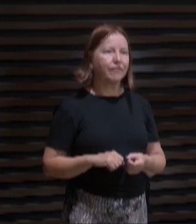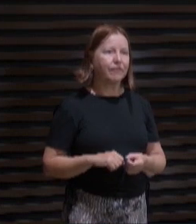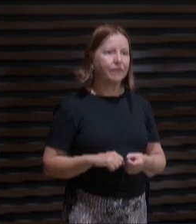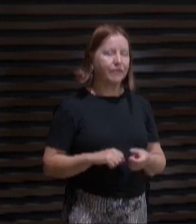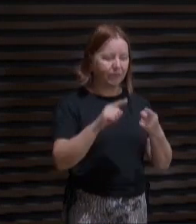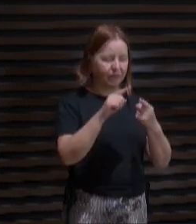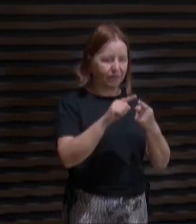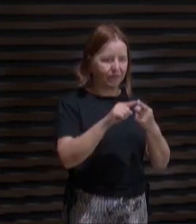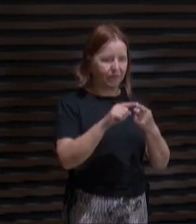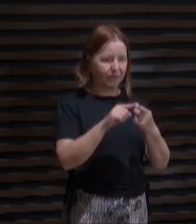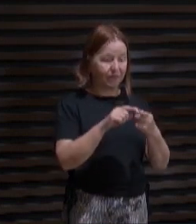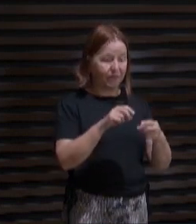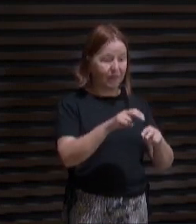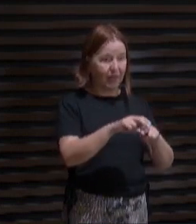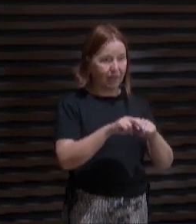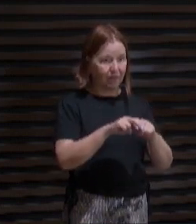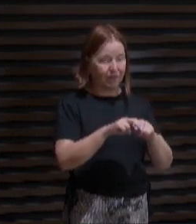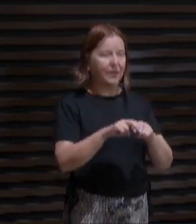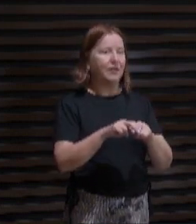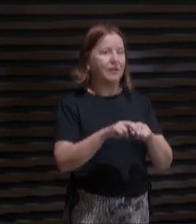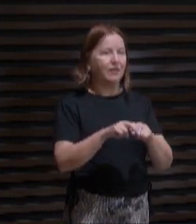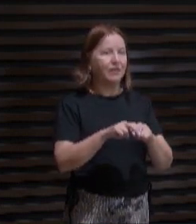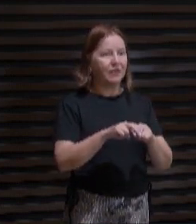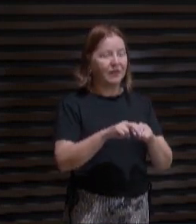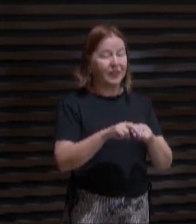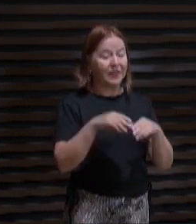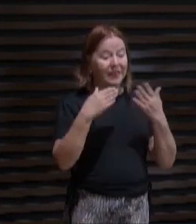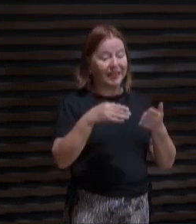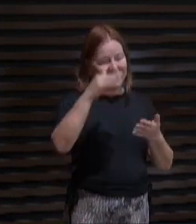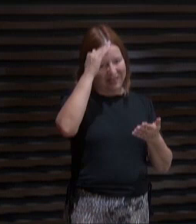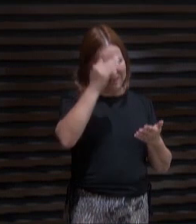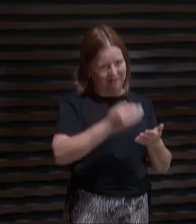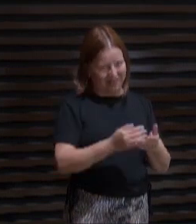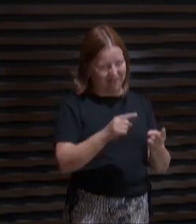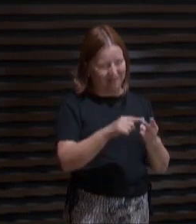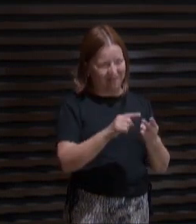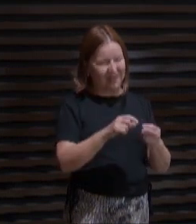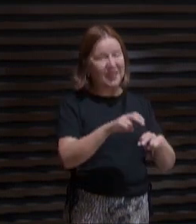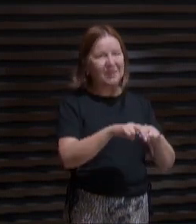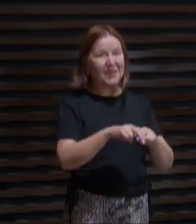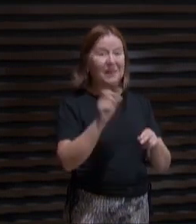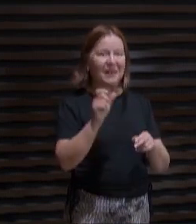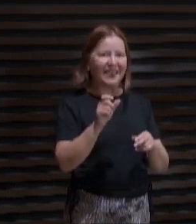Pelo autor da fé e pela palavra do autor da fé.